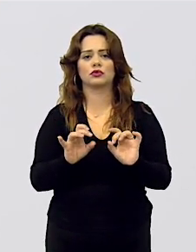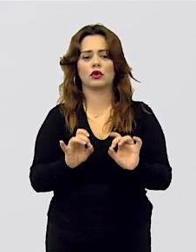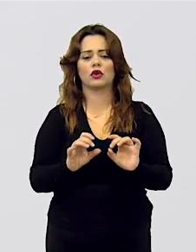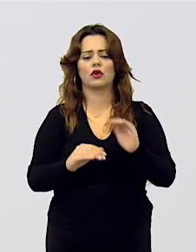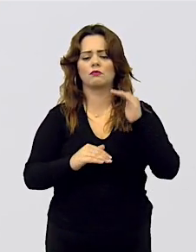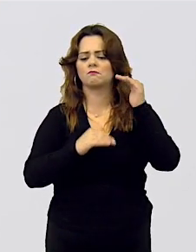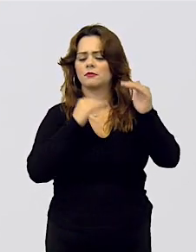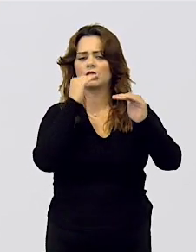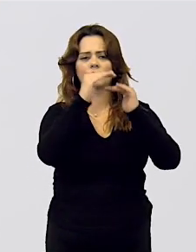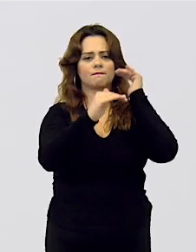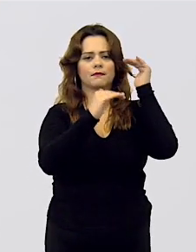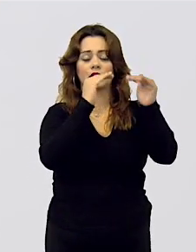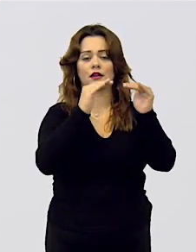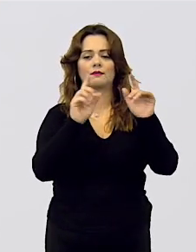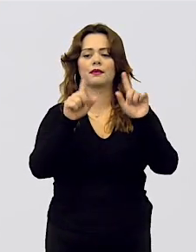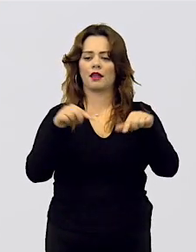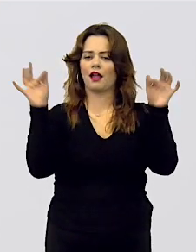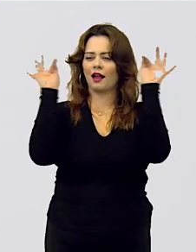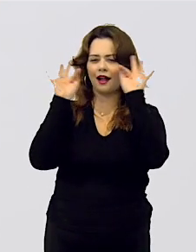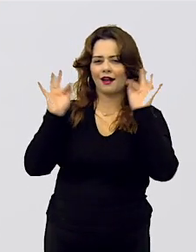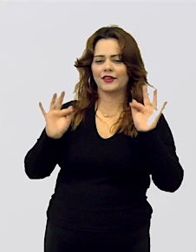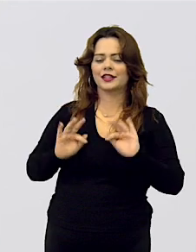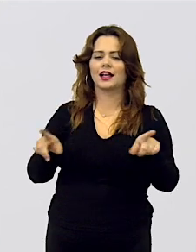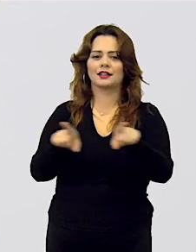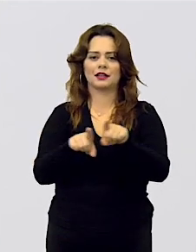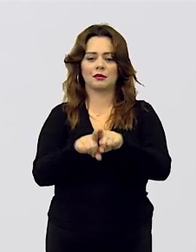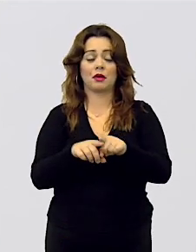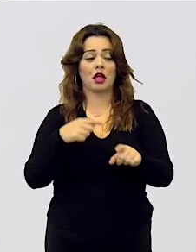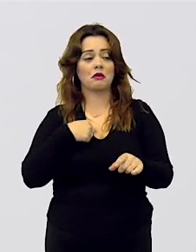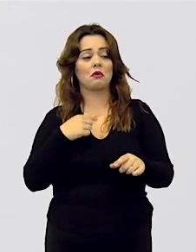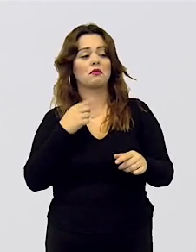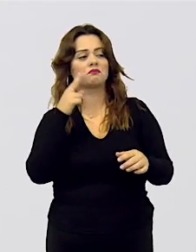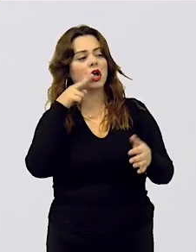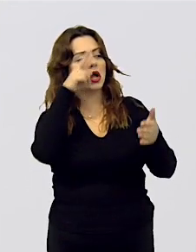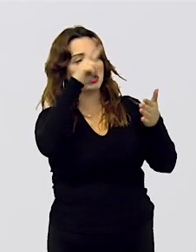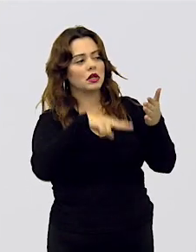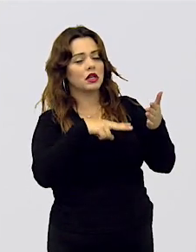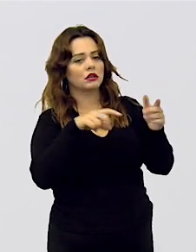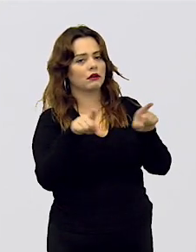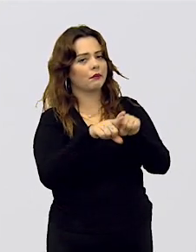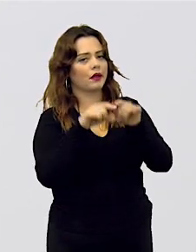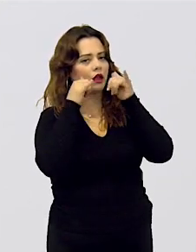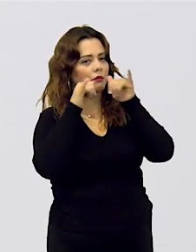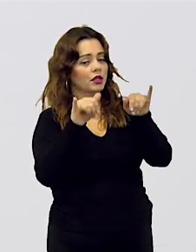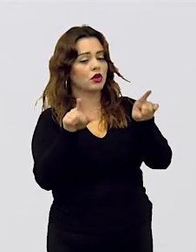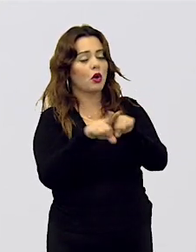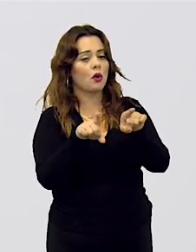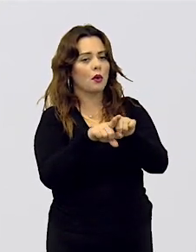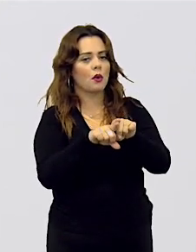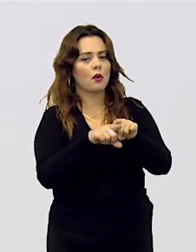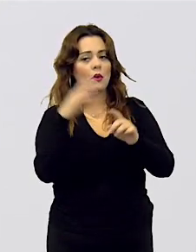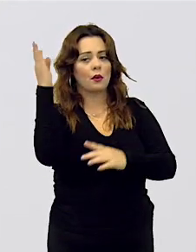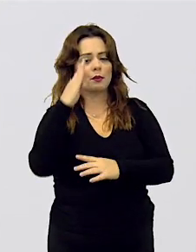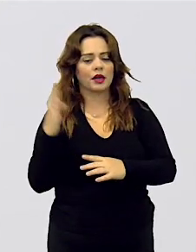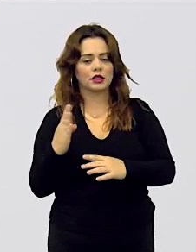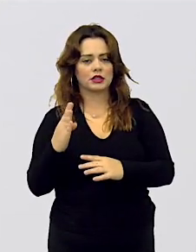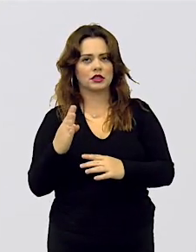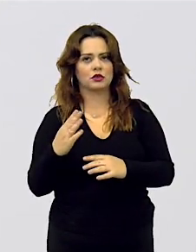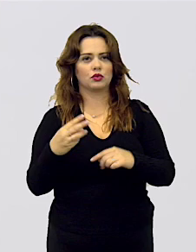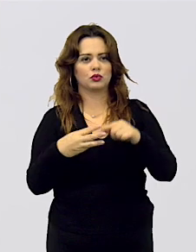de crescimento e alegria também que eu acabei de ler aqui pela imprensa é de que o Brasil nesse terceiro